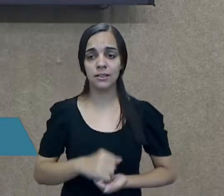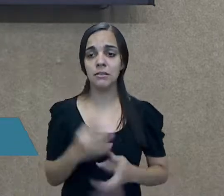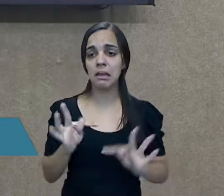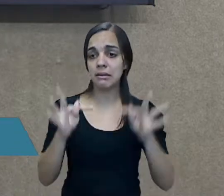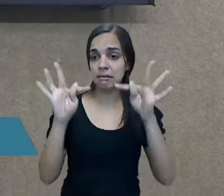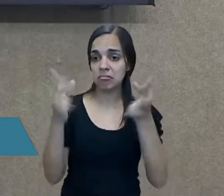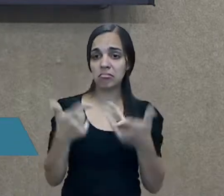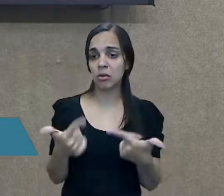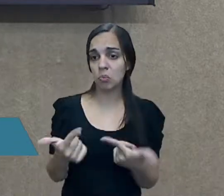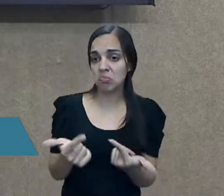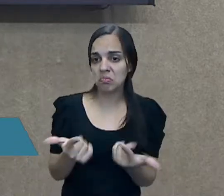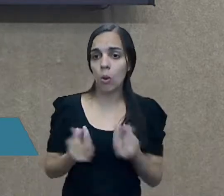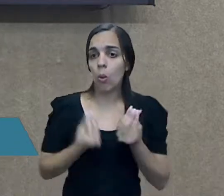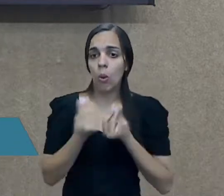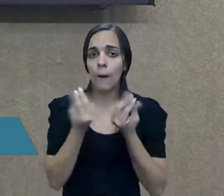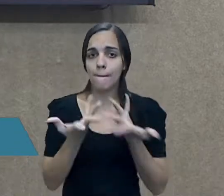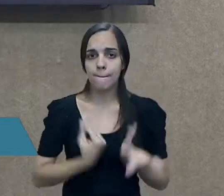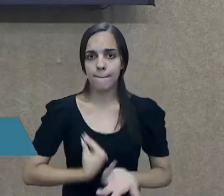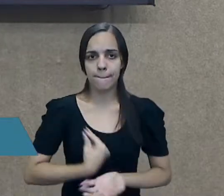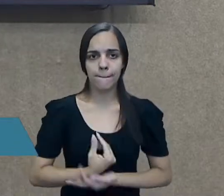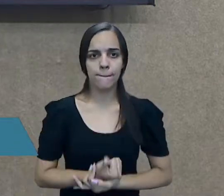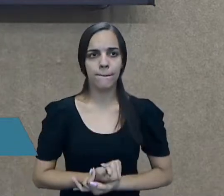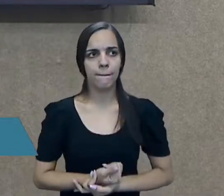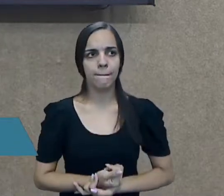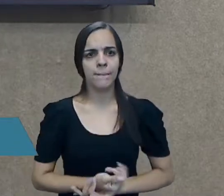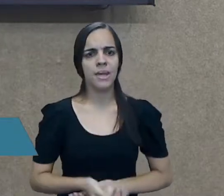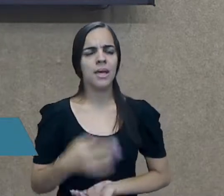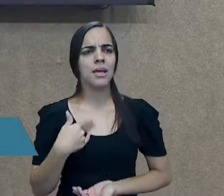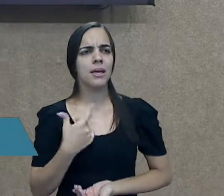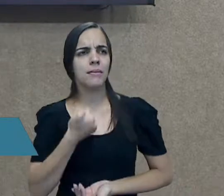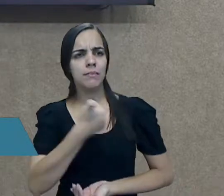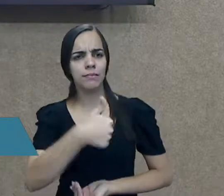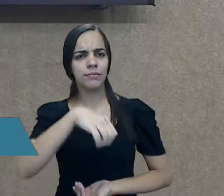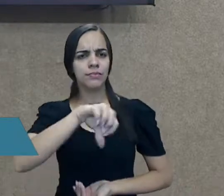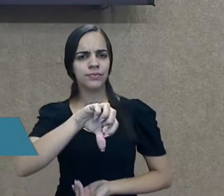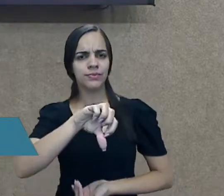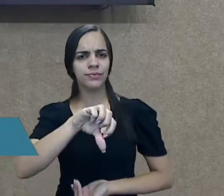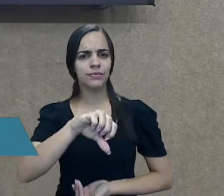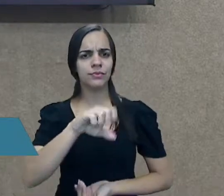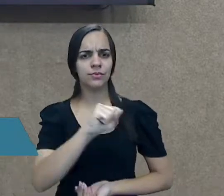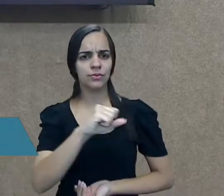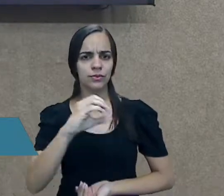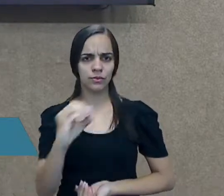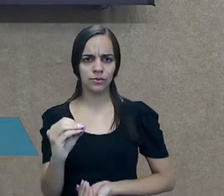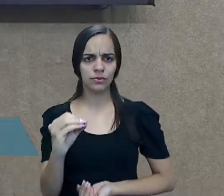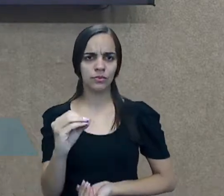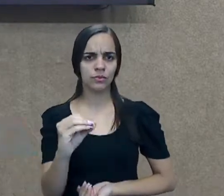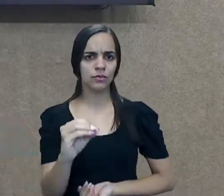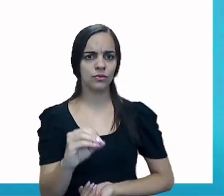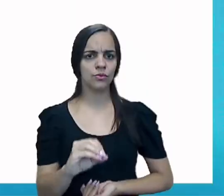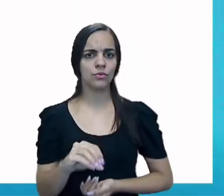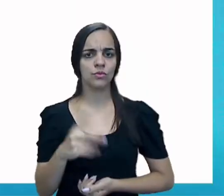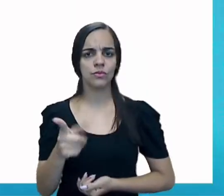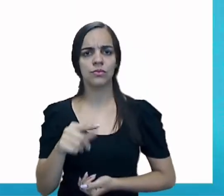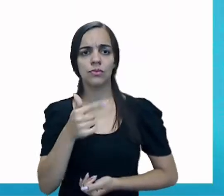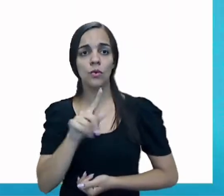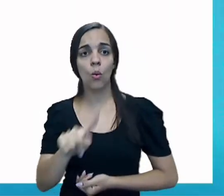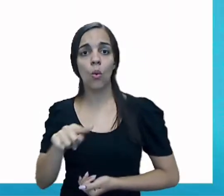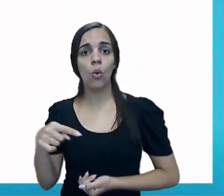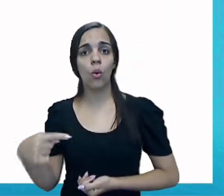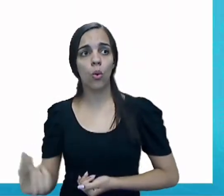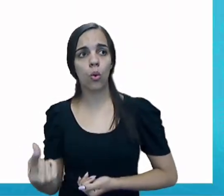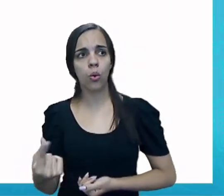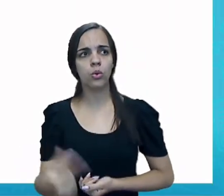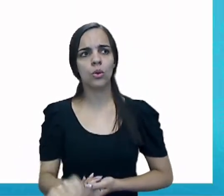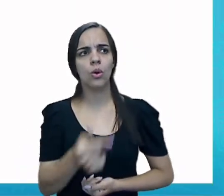tecnologia? Em 1980, foi a vez de um outro